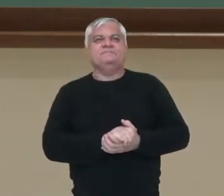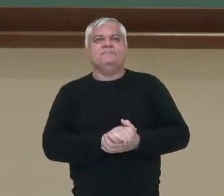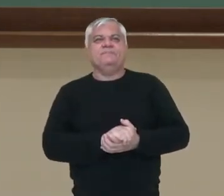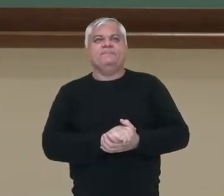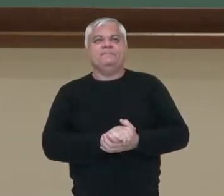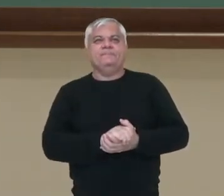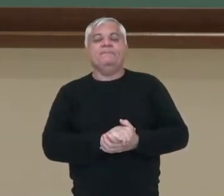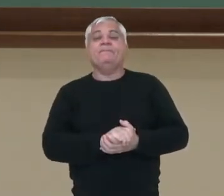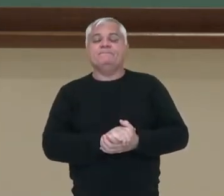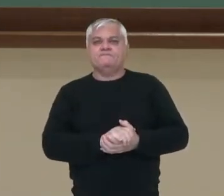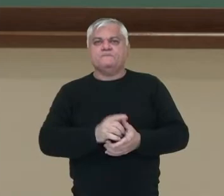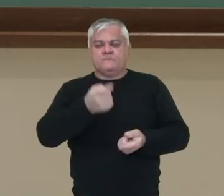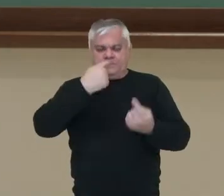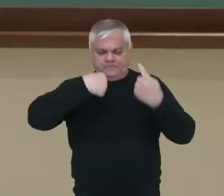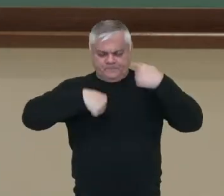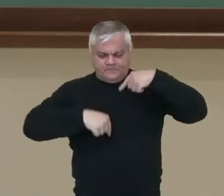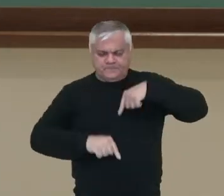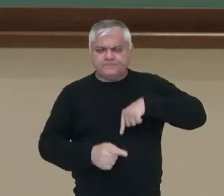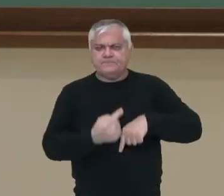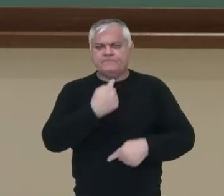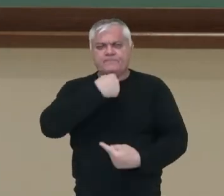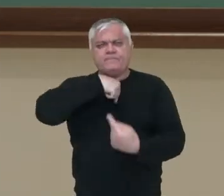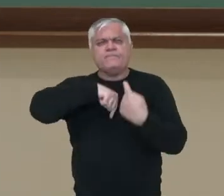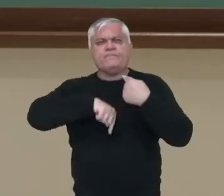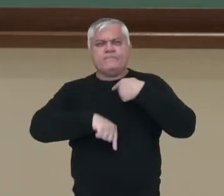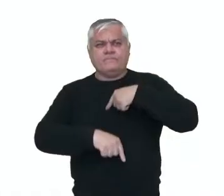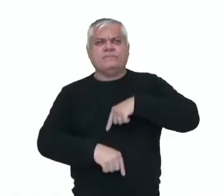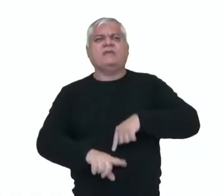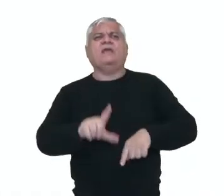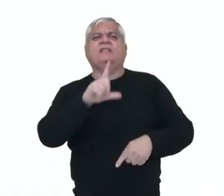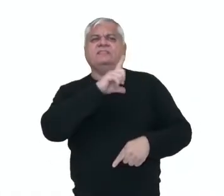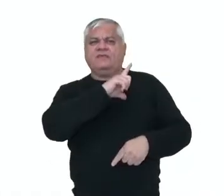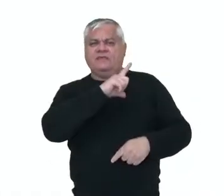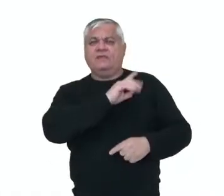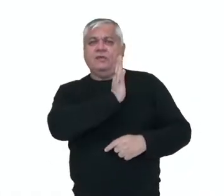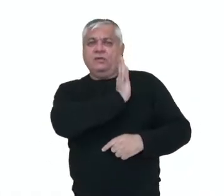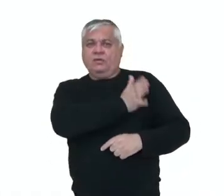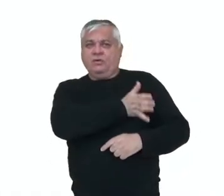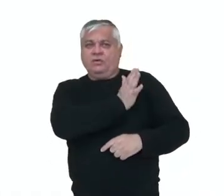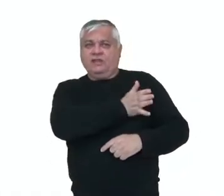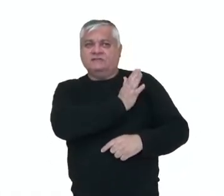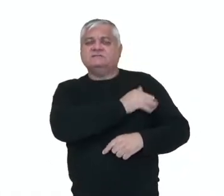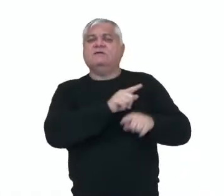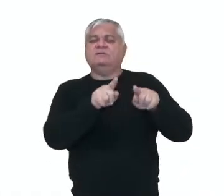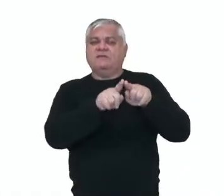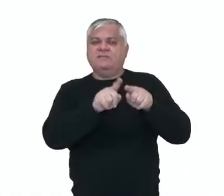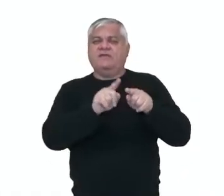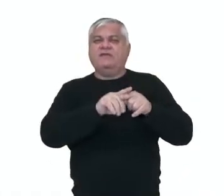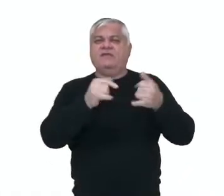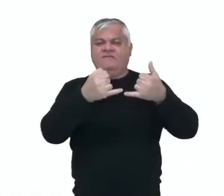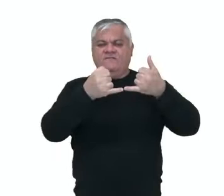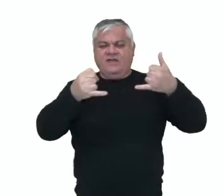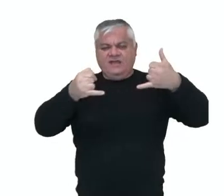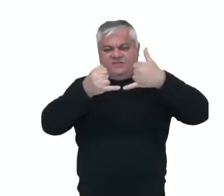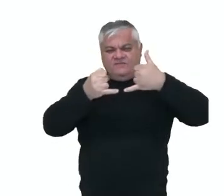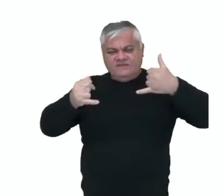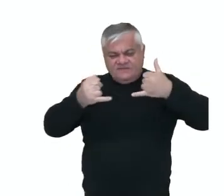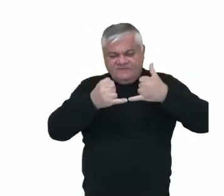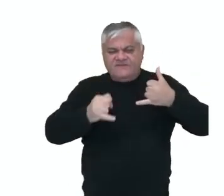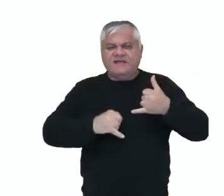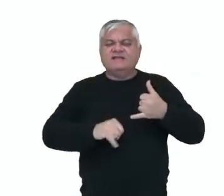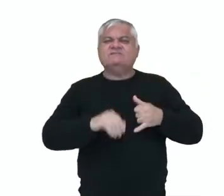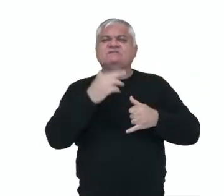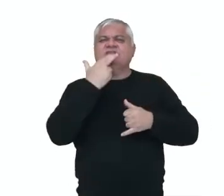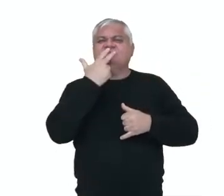Então, o sistema circulatório humano, né, como eu já falei, né, ele é formado pelo coração e pelos vasos sanguíneos. Esses vasos sanguíneos, a gente